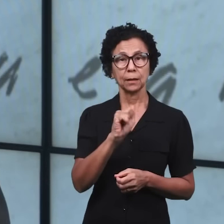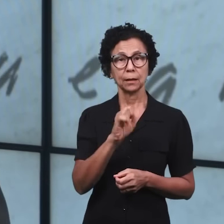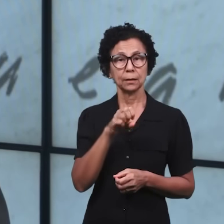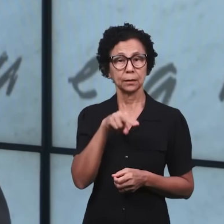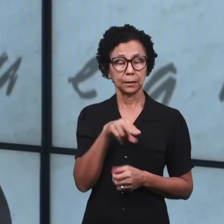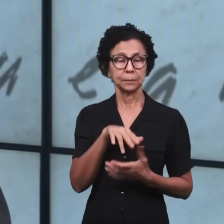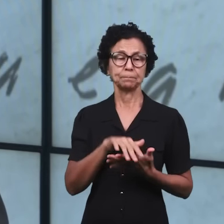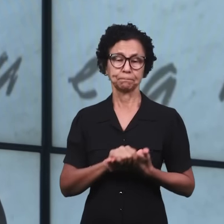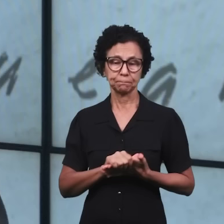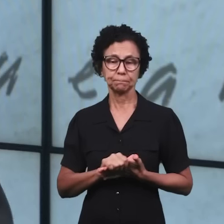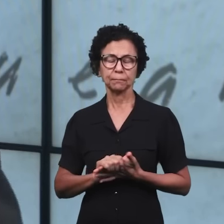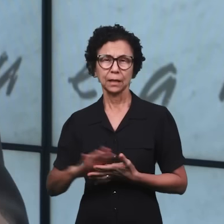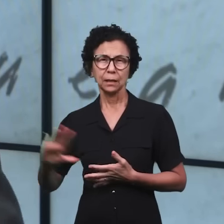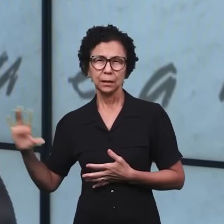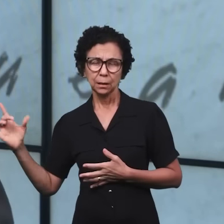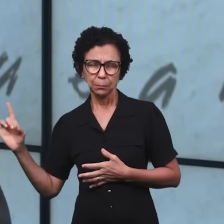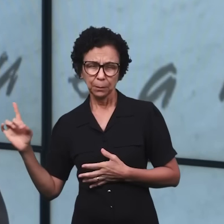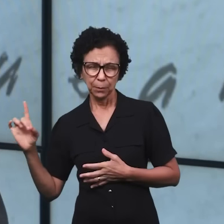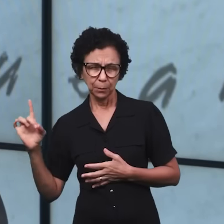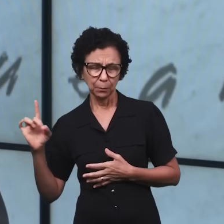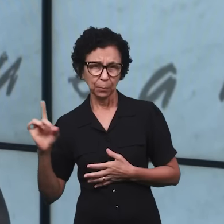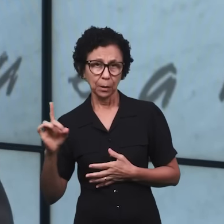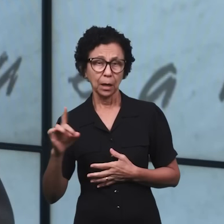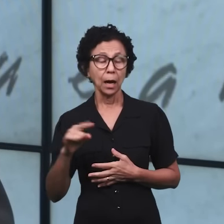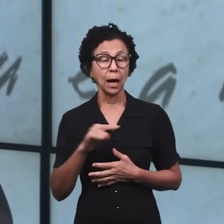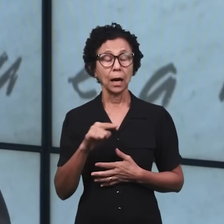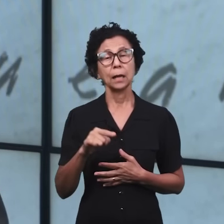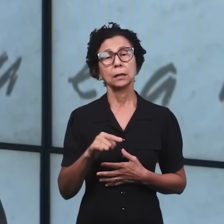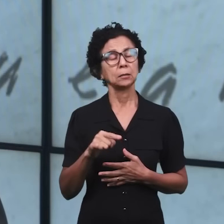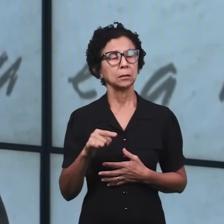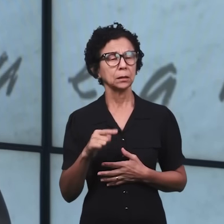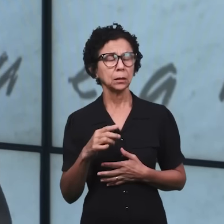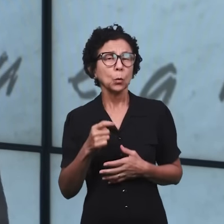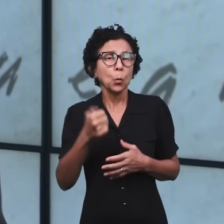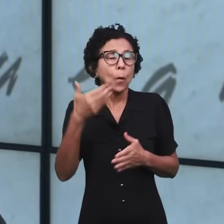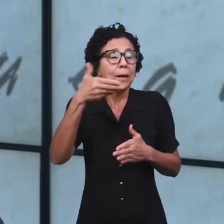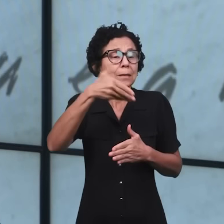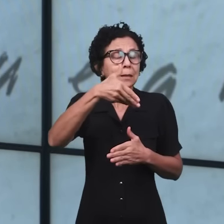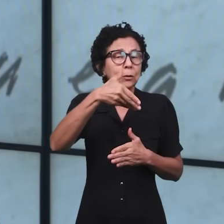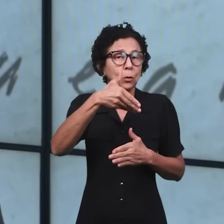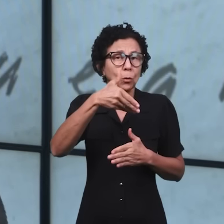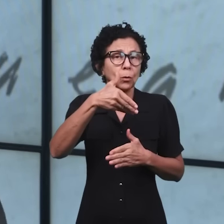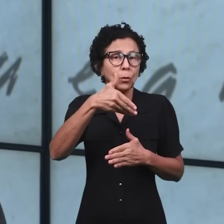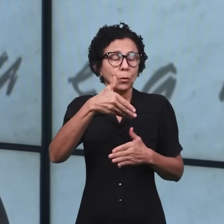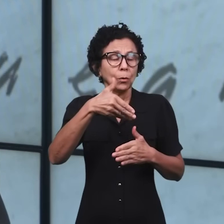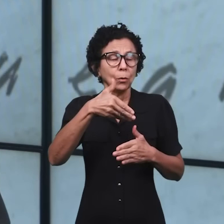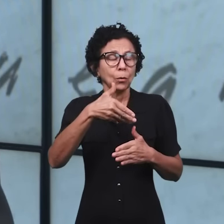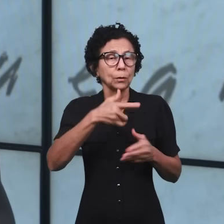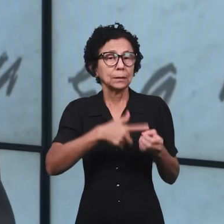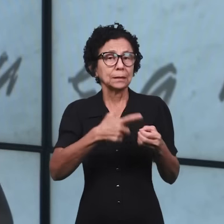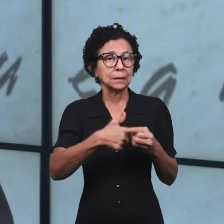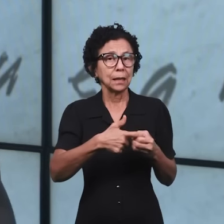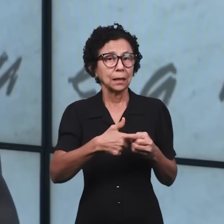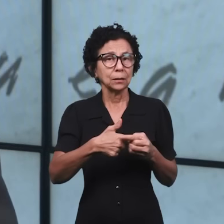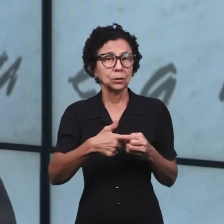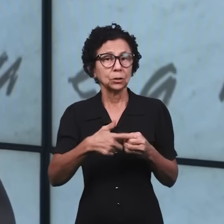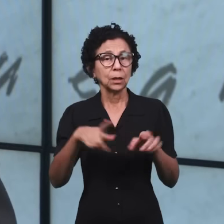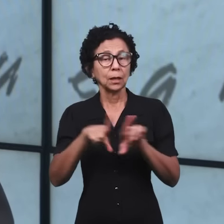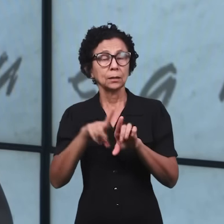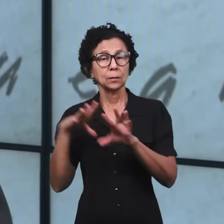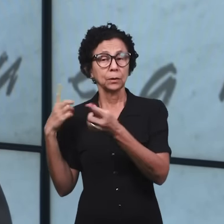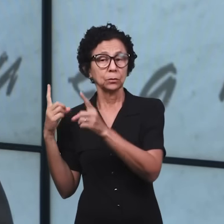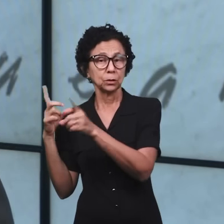dessa cidade, ele vai chegando perto da porta da cidade, com seus discípulos, uma grande multidão que o seguia. Ele se depara